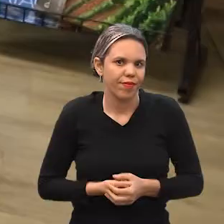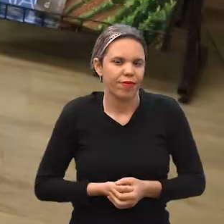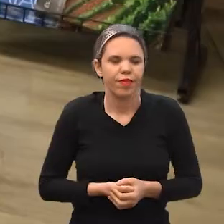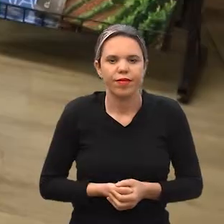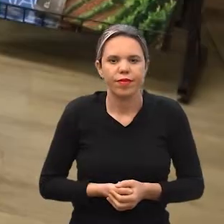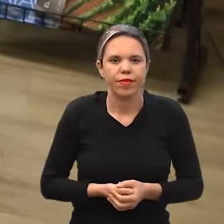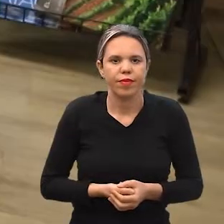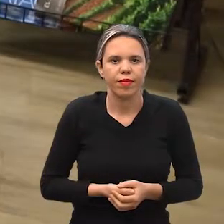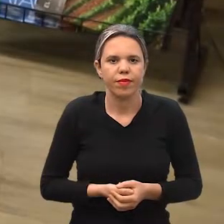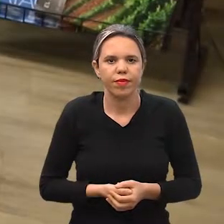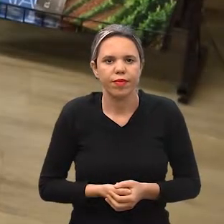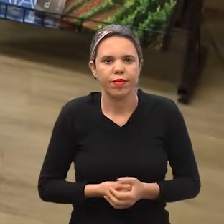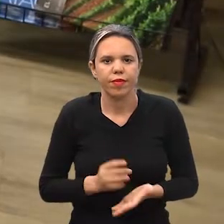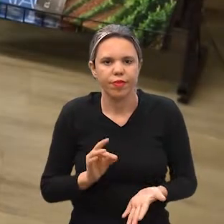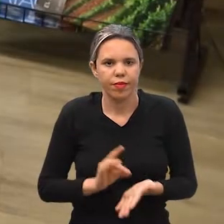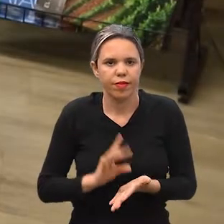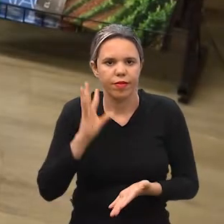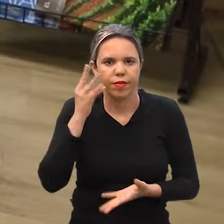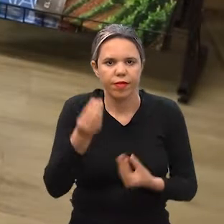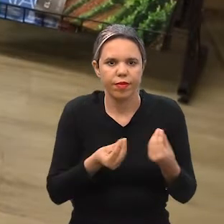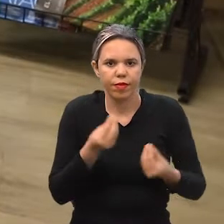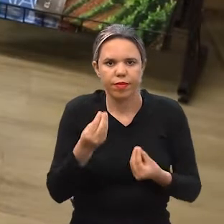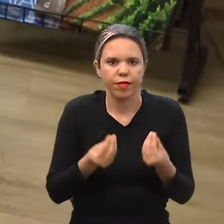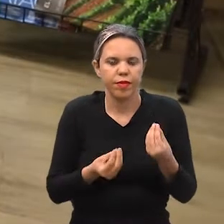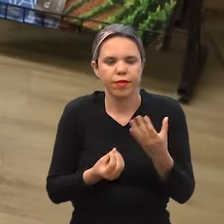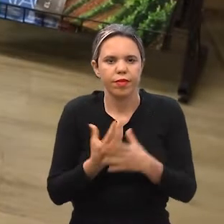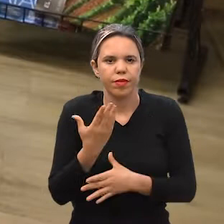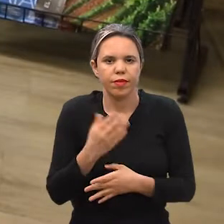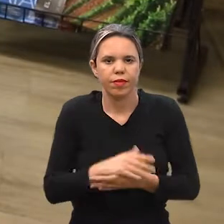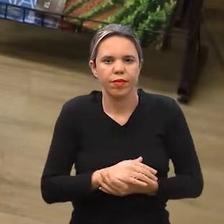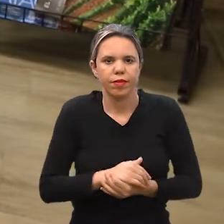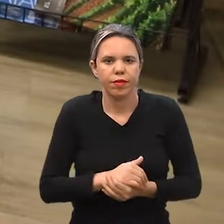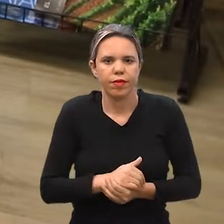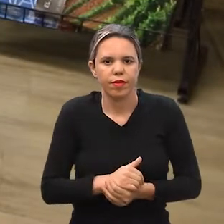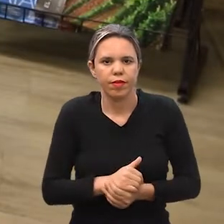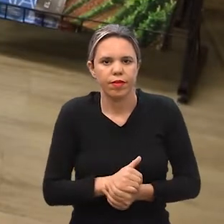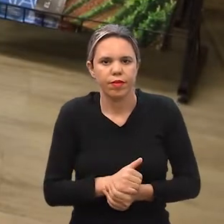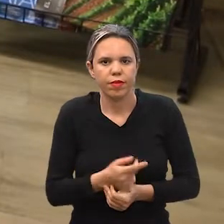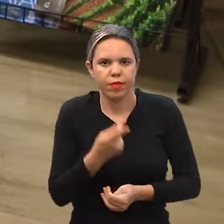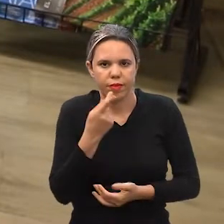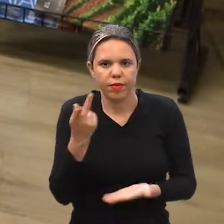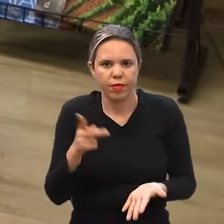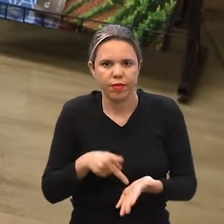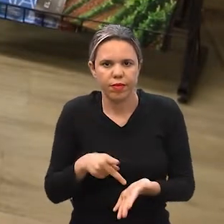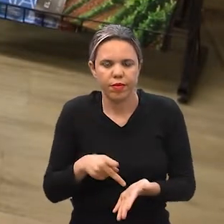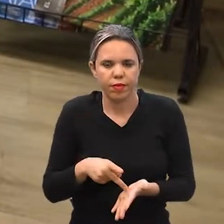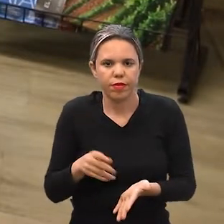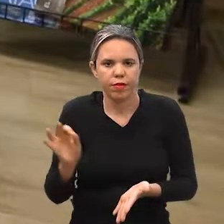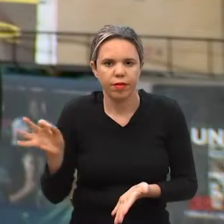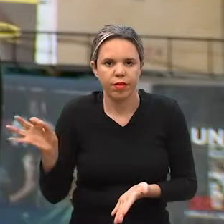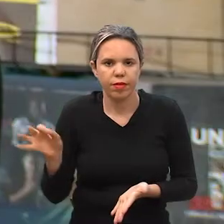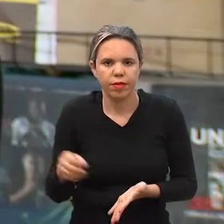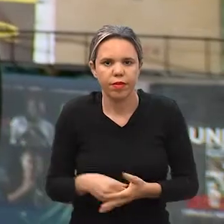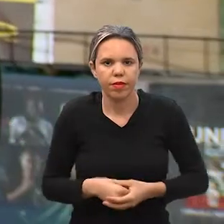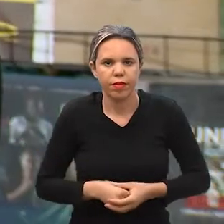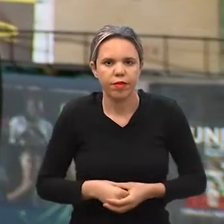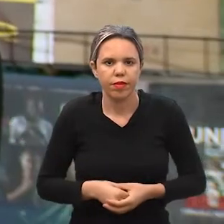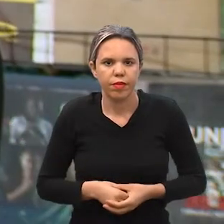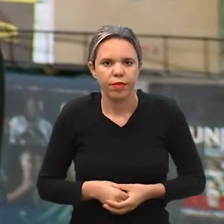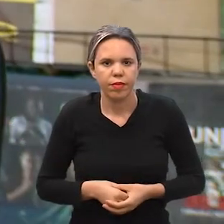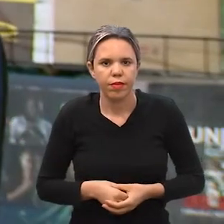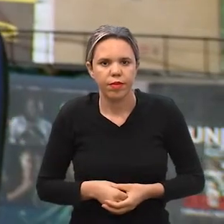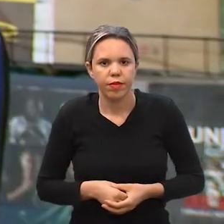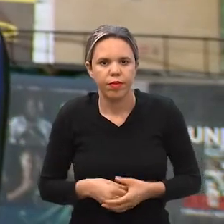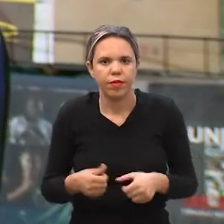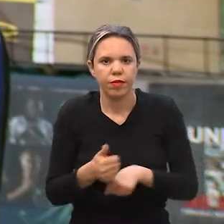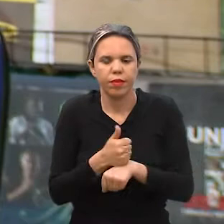Bruno? Tem que realmente entender do que tá falando, né? Exatamente. É